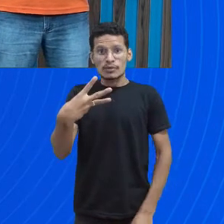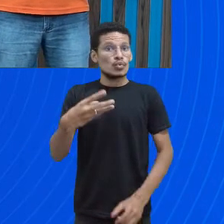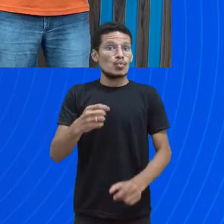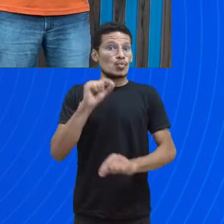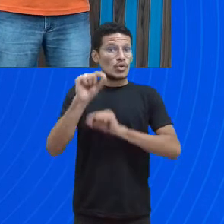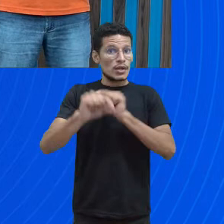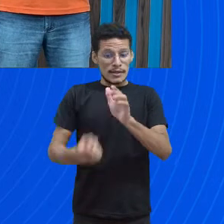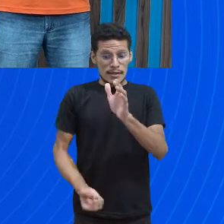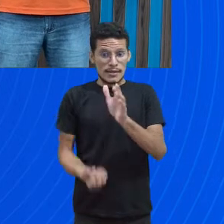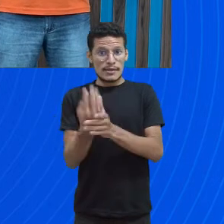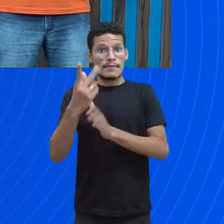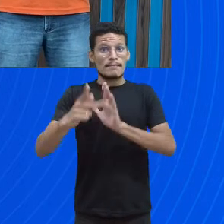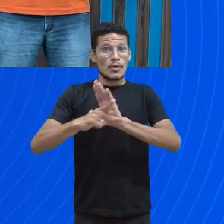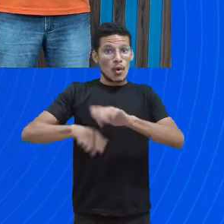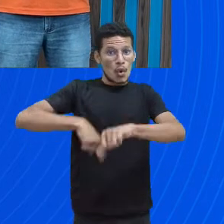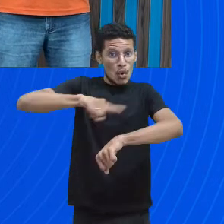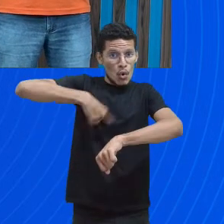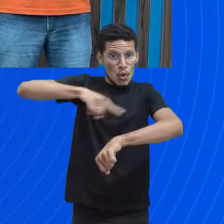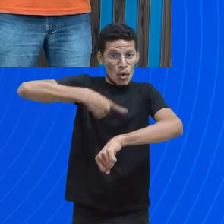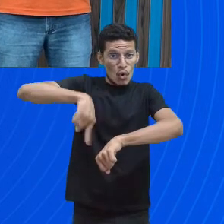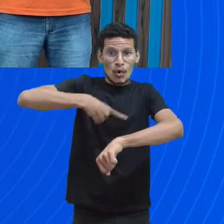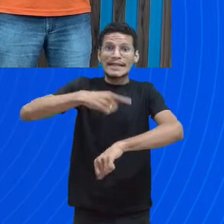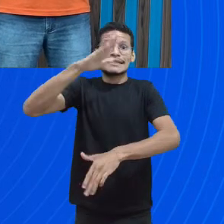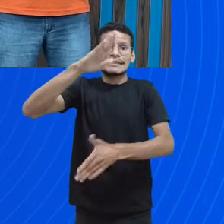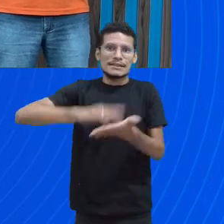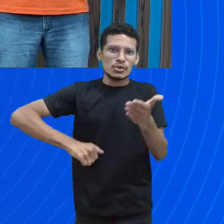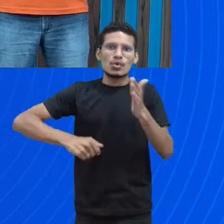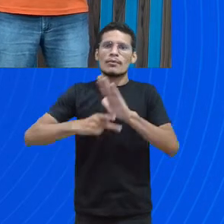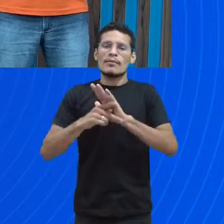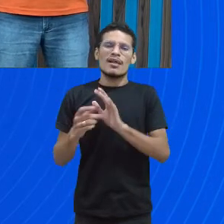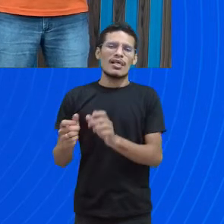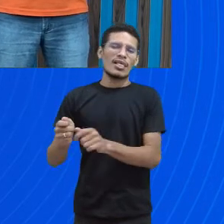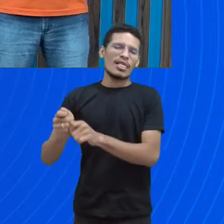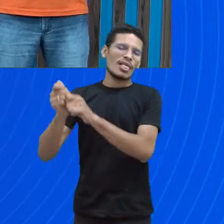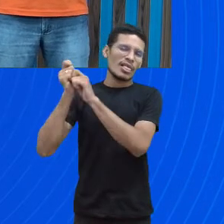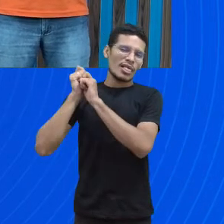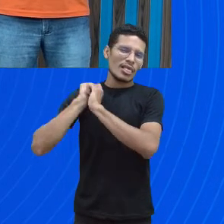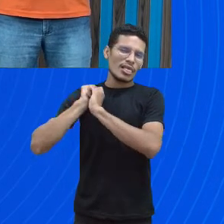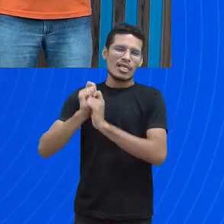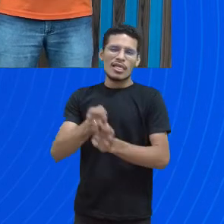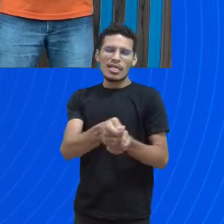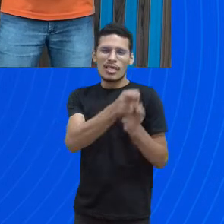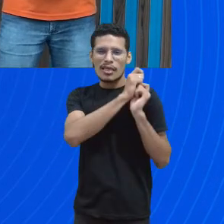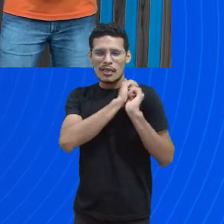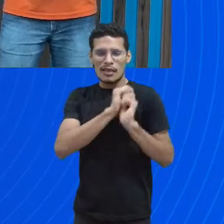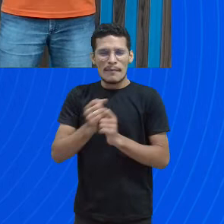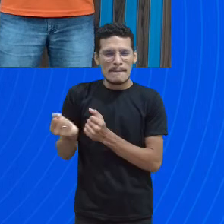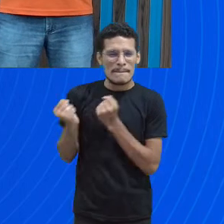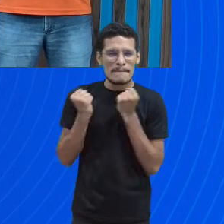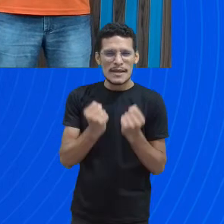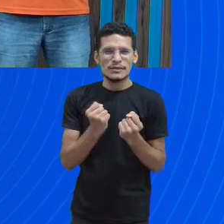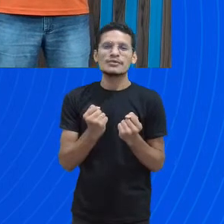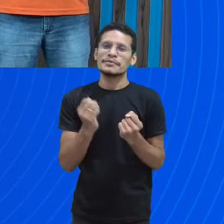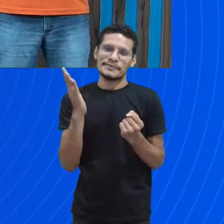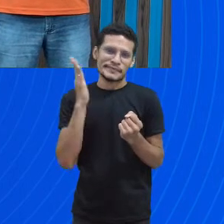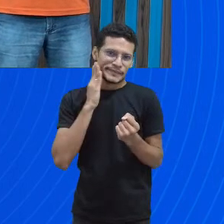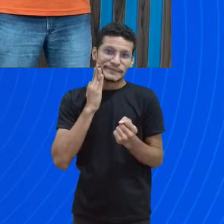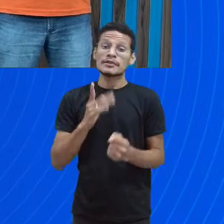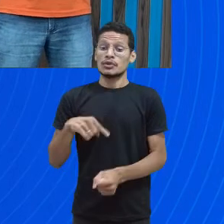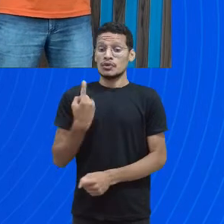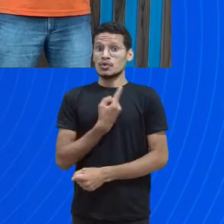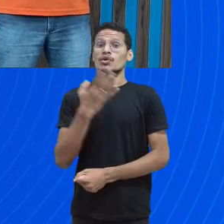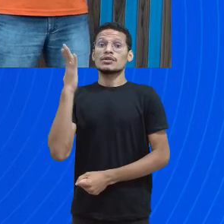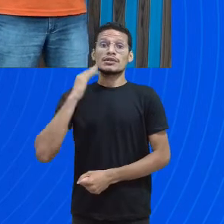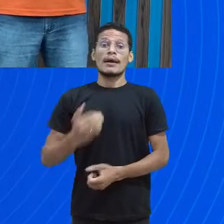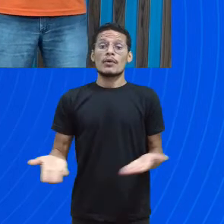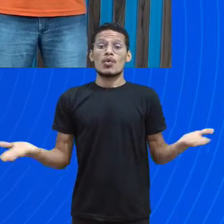uma carga horária para o trabalhador ou trabalhadora tirou aquele peso, né, de uma exploração brutal, tá certo? E a gente sabe que ainda hoje